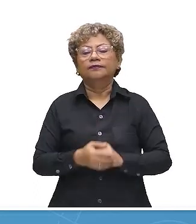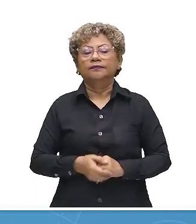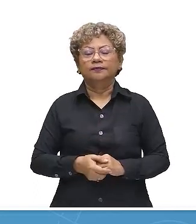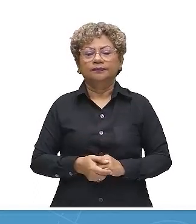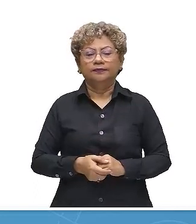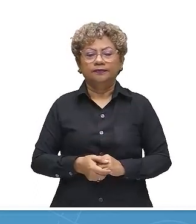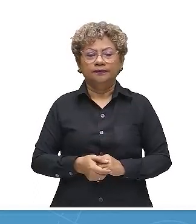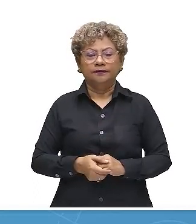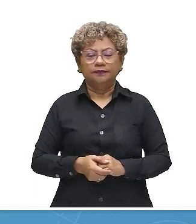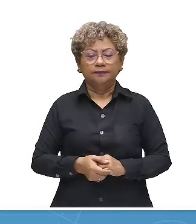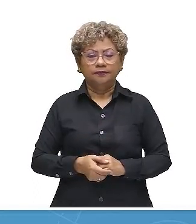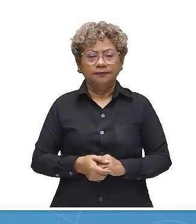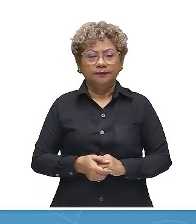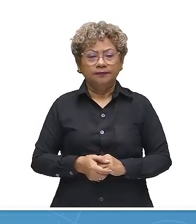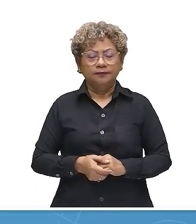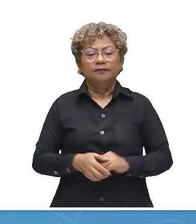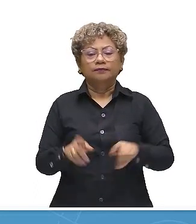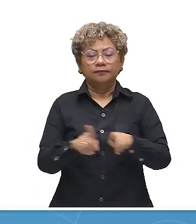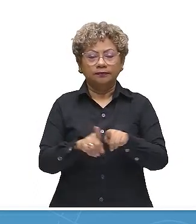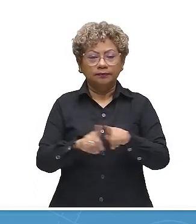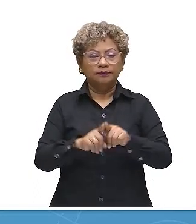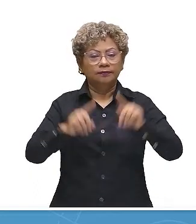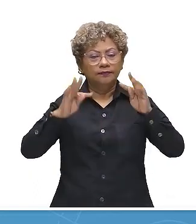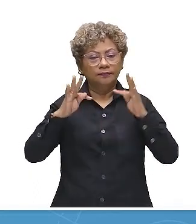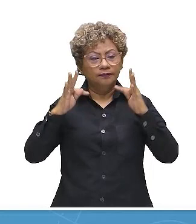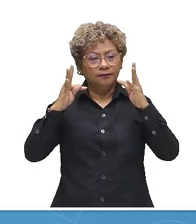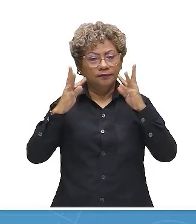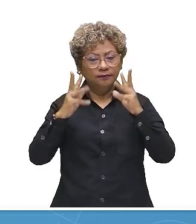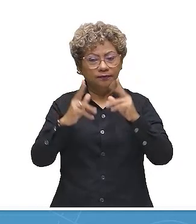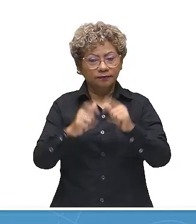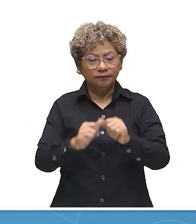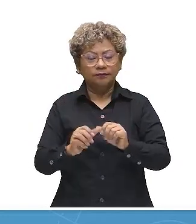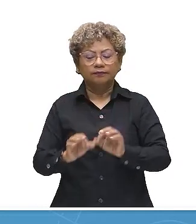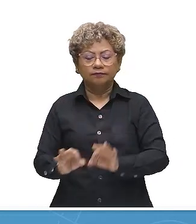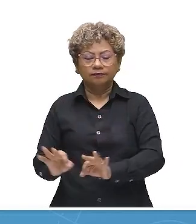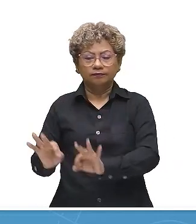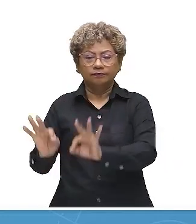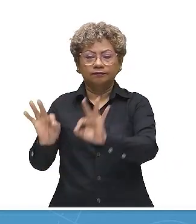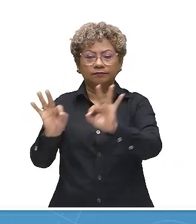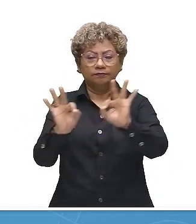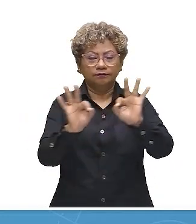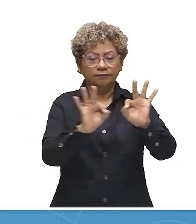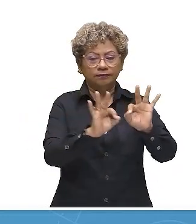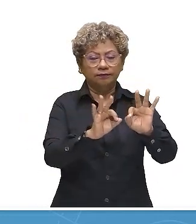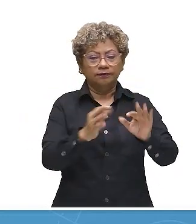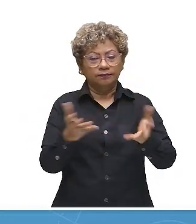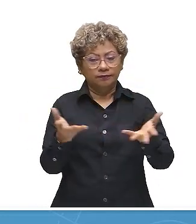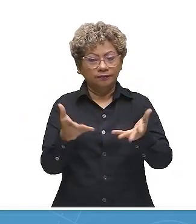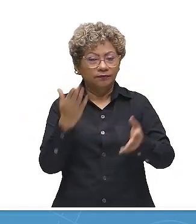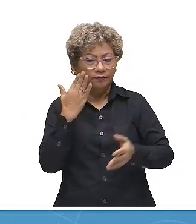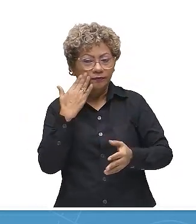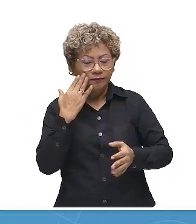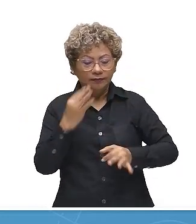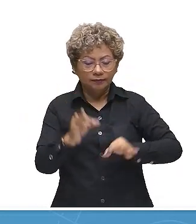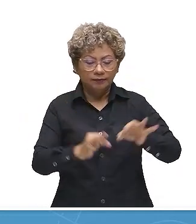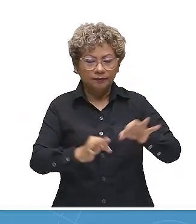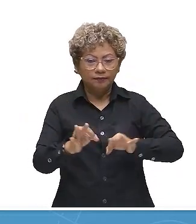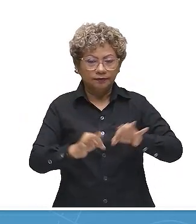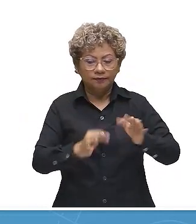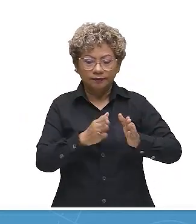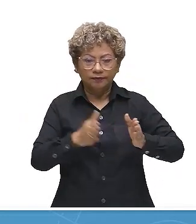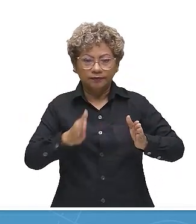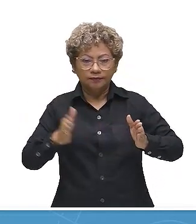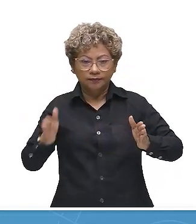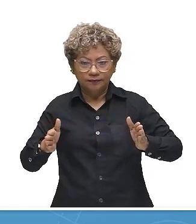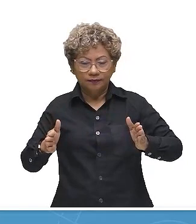E não só elas, né? Todas as frações simplificadas que a gente encontrou, elas são equivalentes, né? Olha